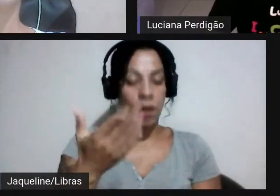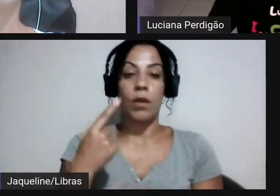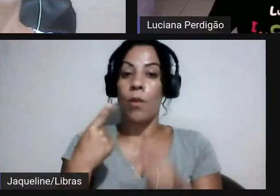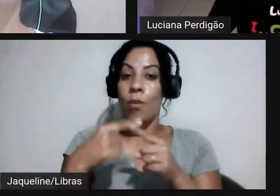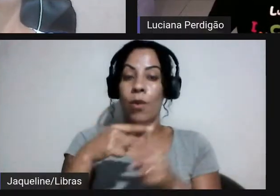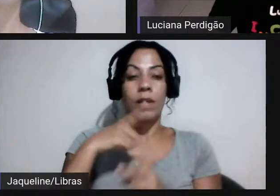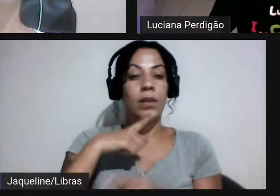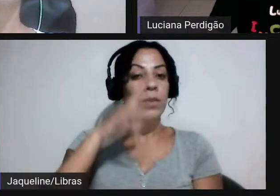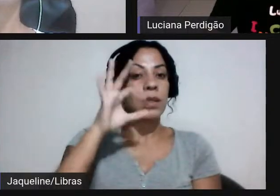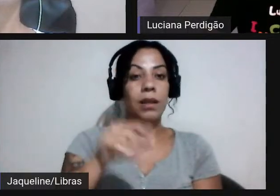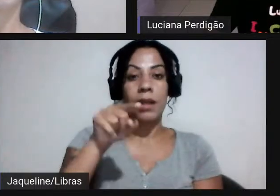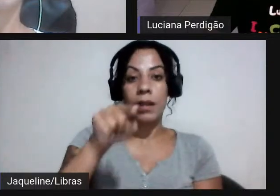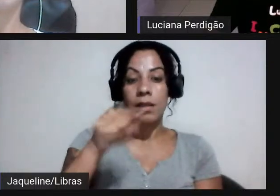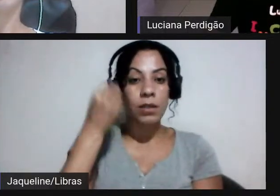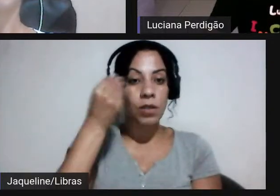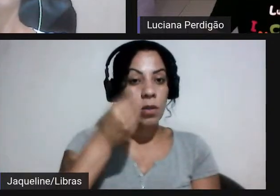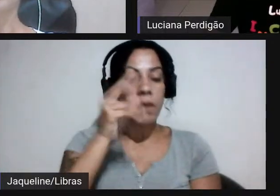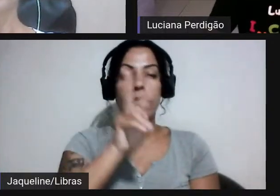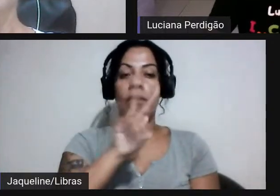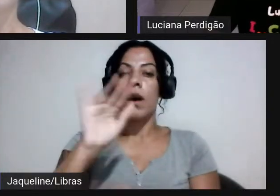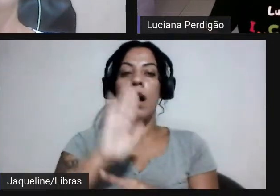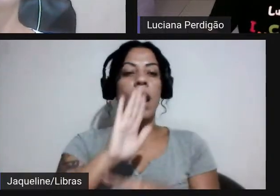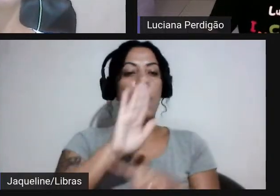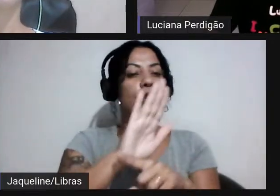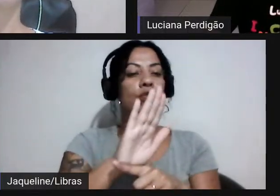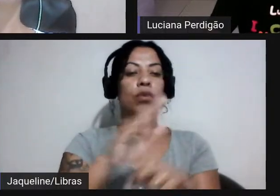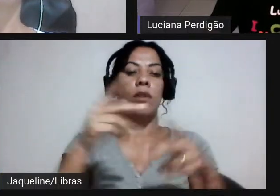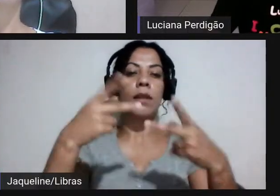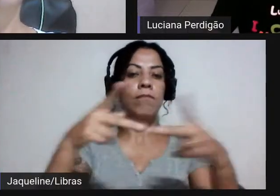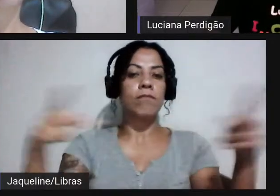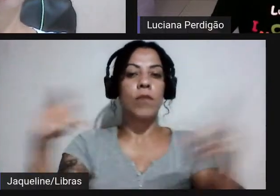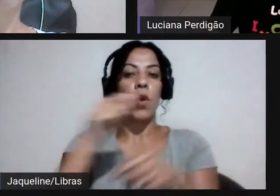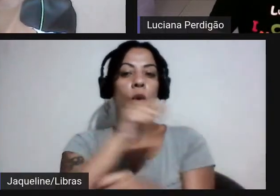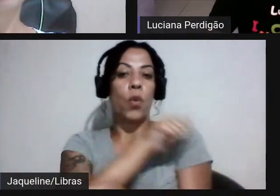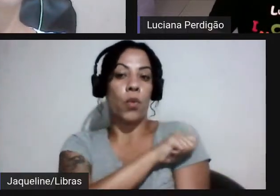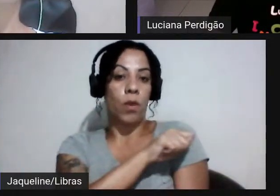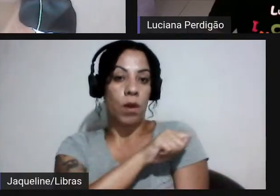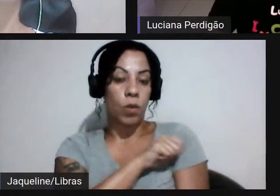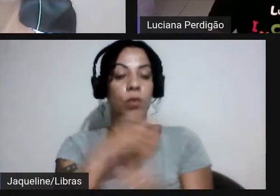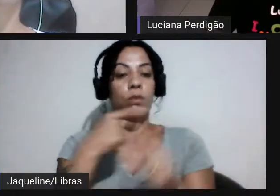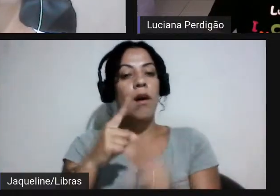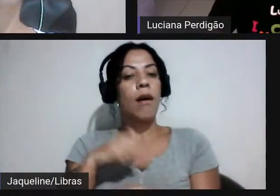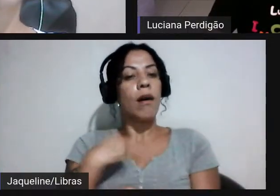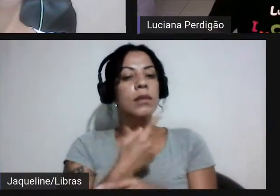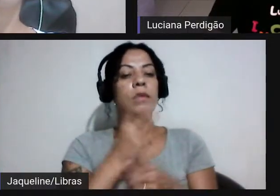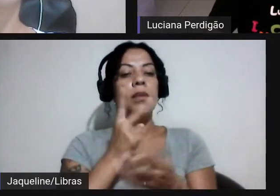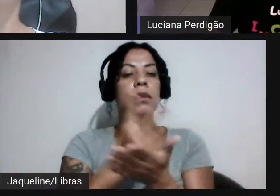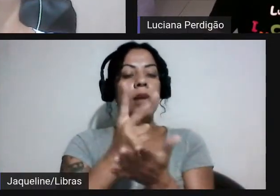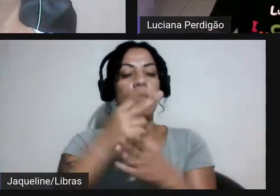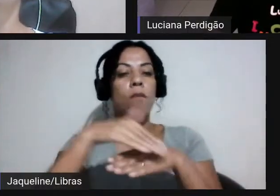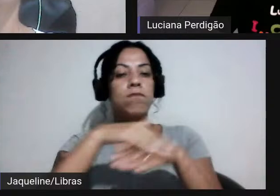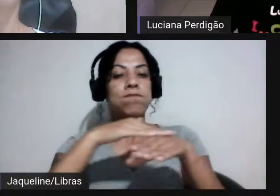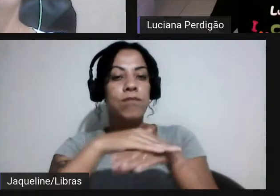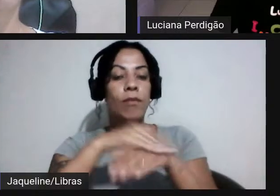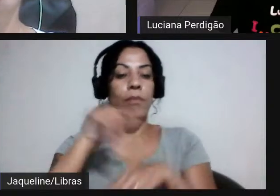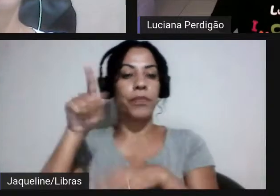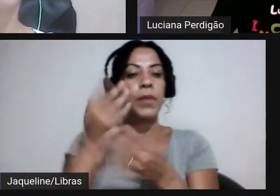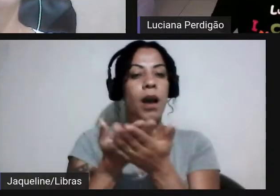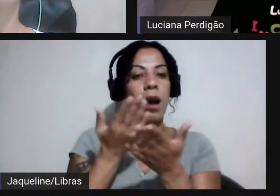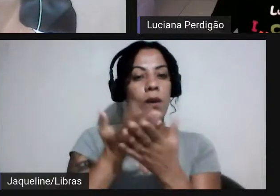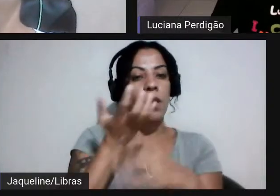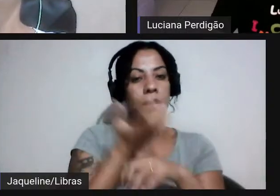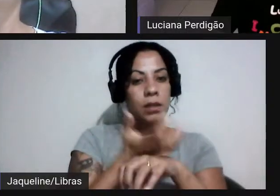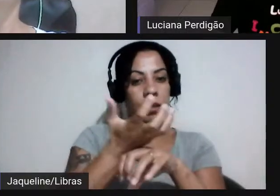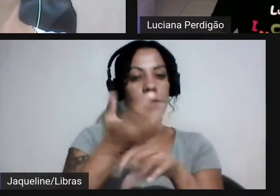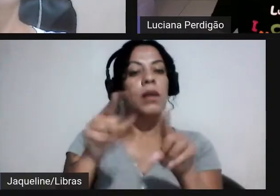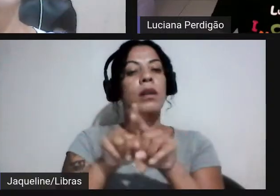ajuda, né, tantos alunos, que a gente sempre conversa na nossa disciplina e também no